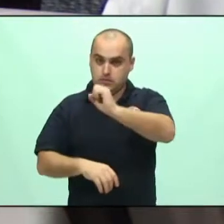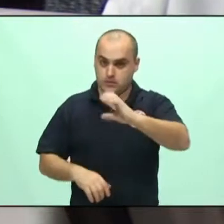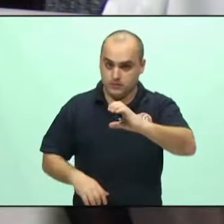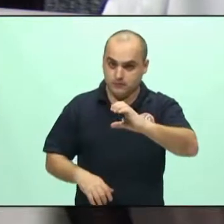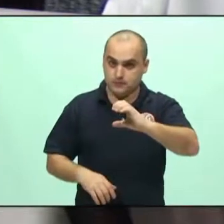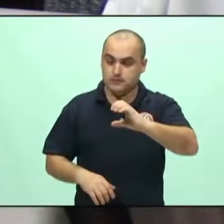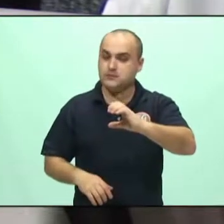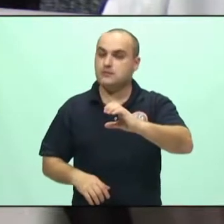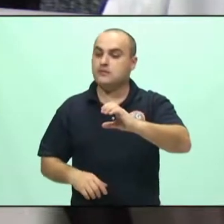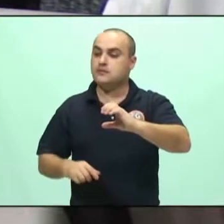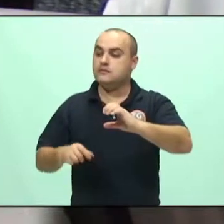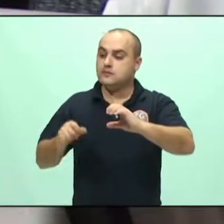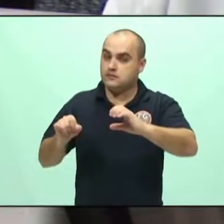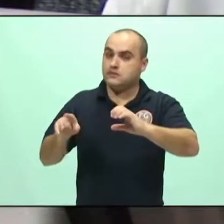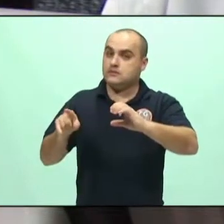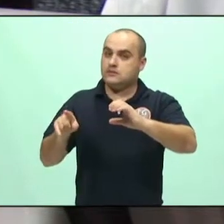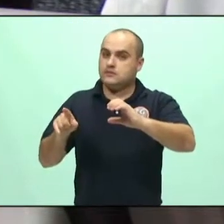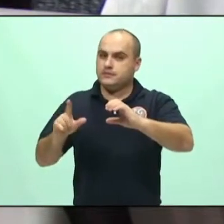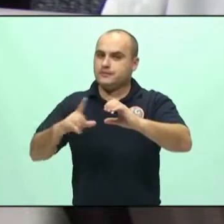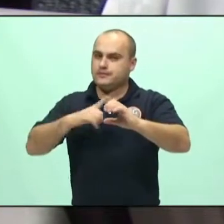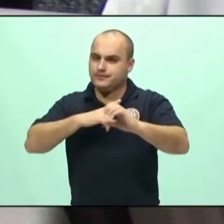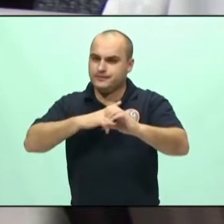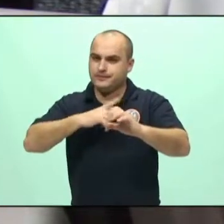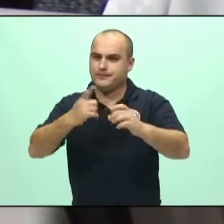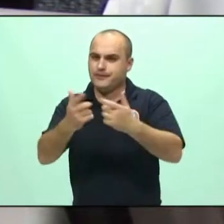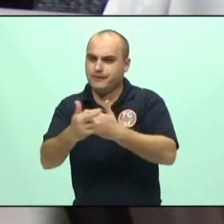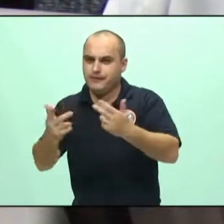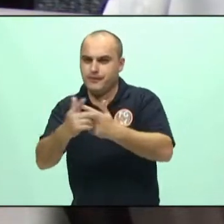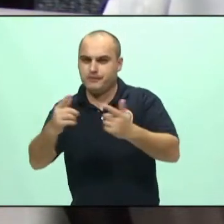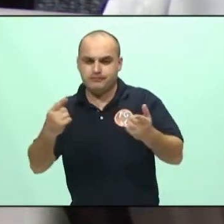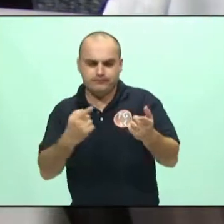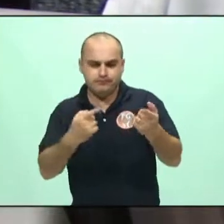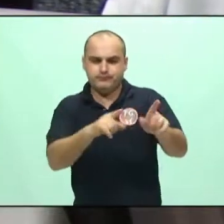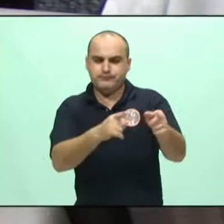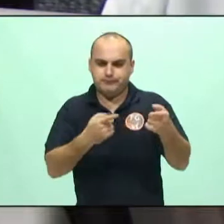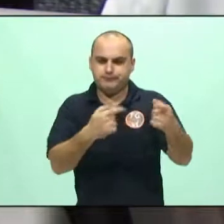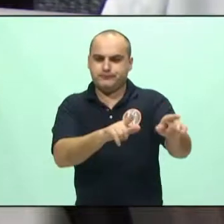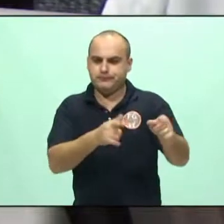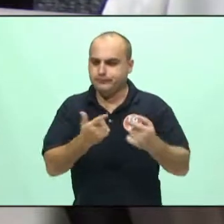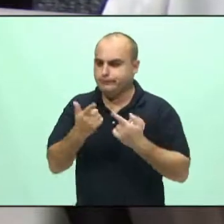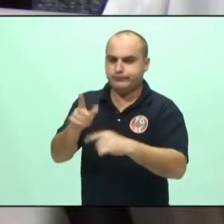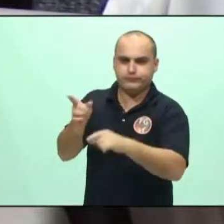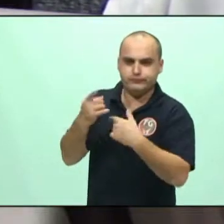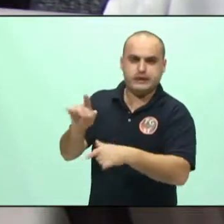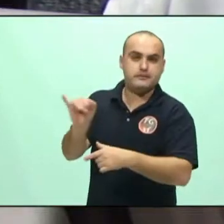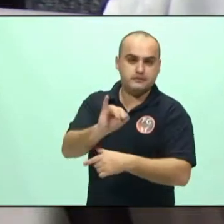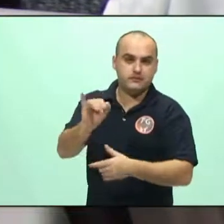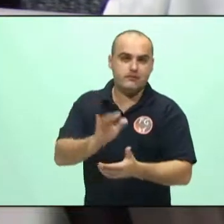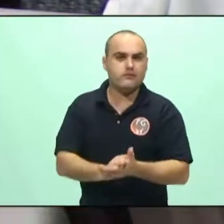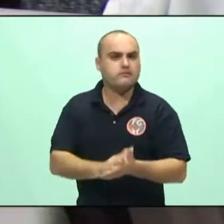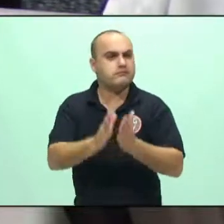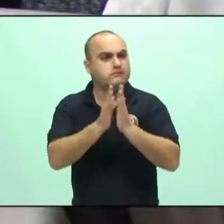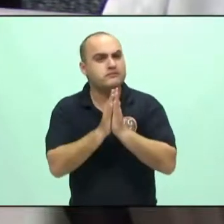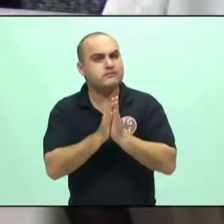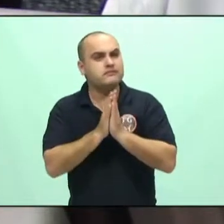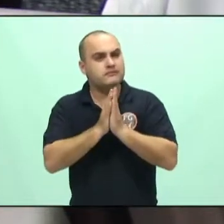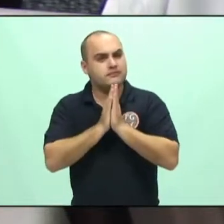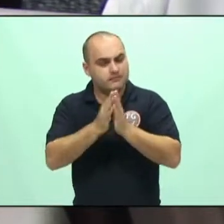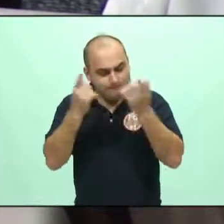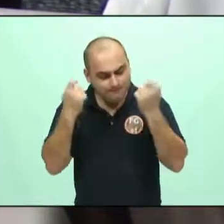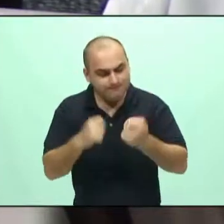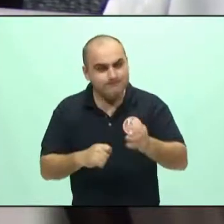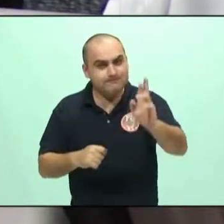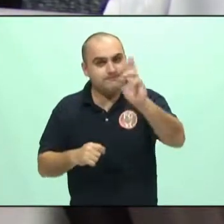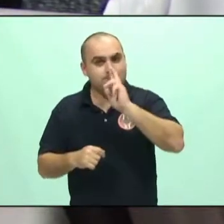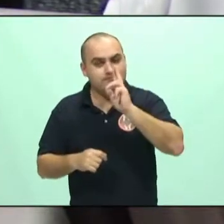infelizmente por tantos meios têm atacado Itajaí por aqui por ali pelo menos uma resposta pelo